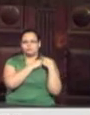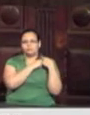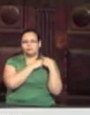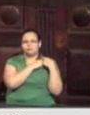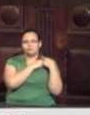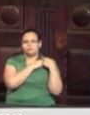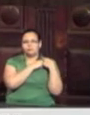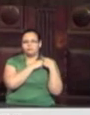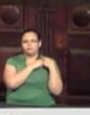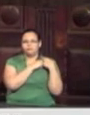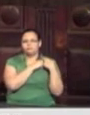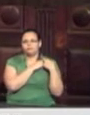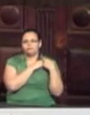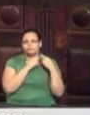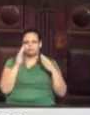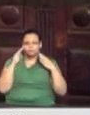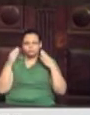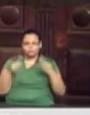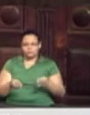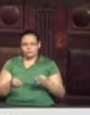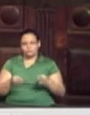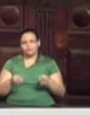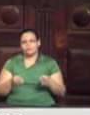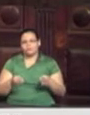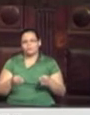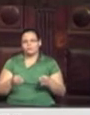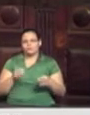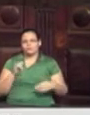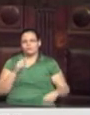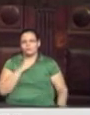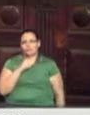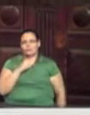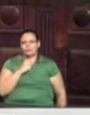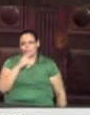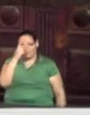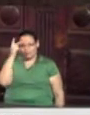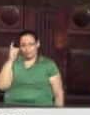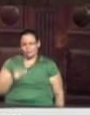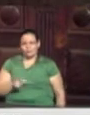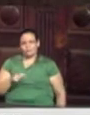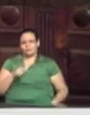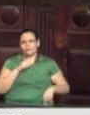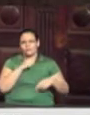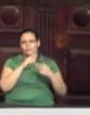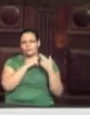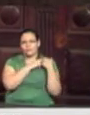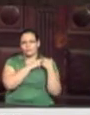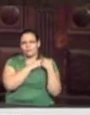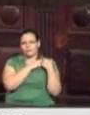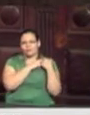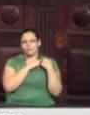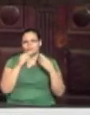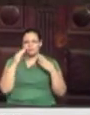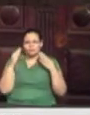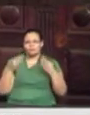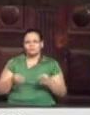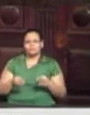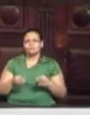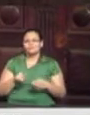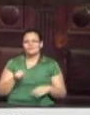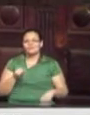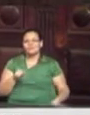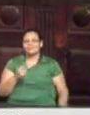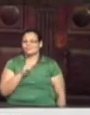responsabilidade nesse caso específico. Se tem alguém que tem responsabilidade nesse caso específico,